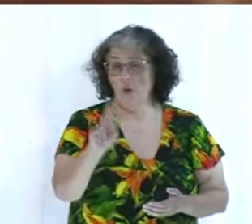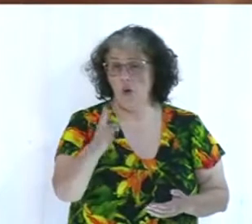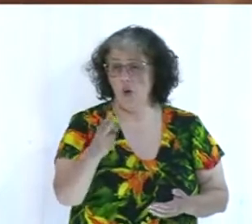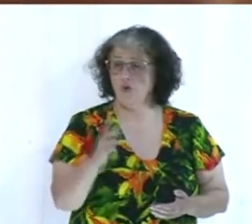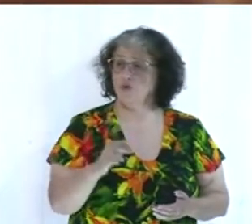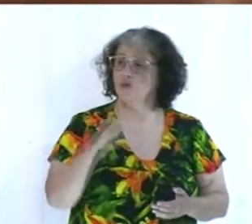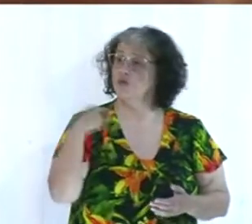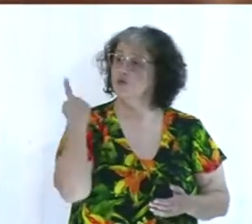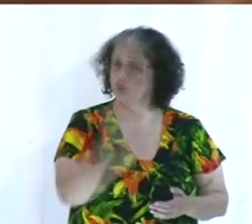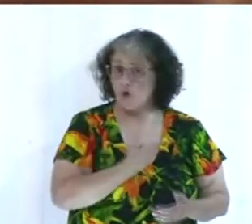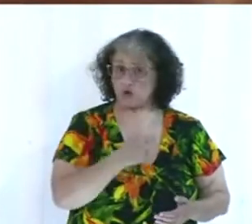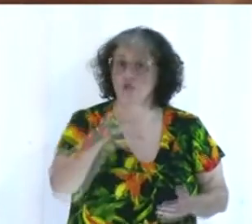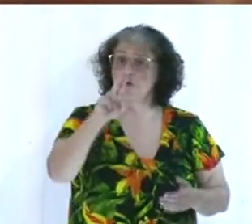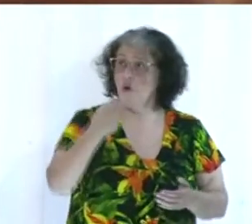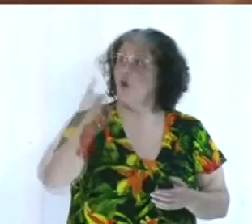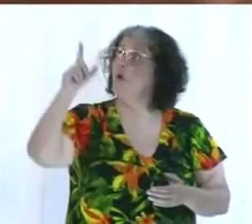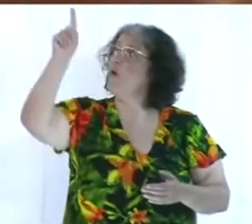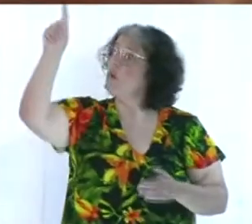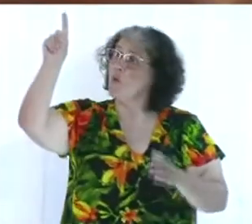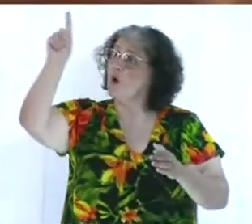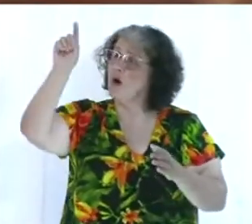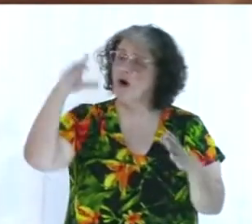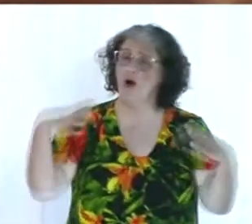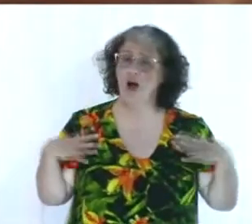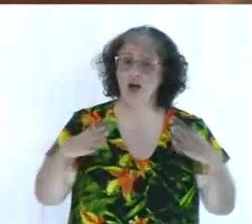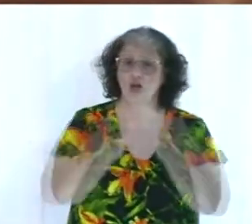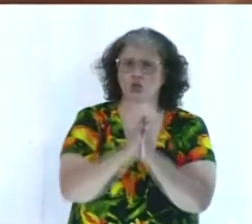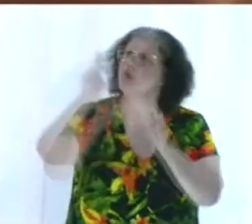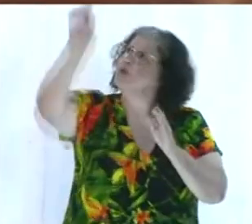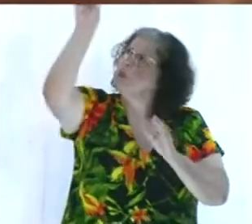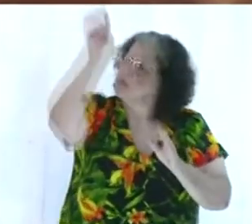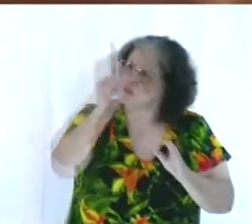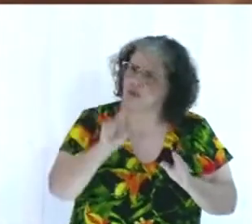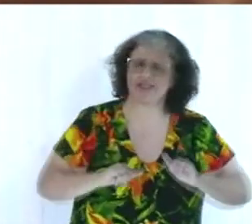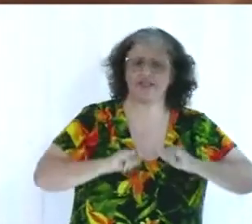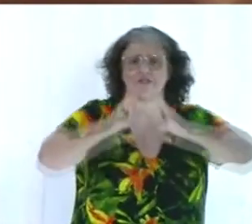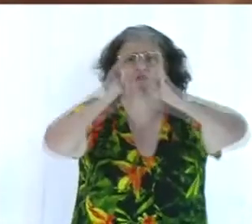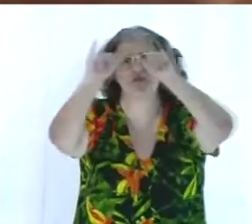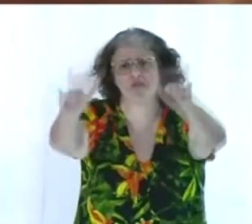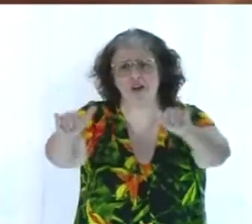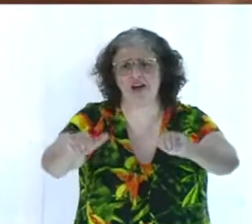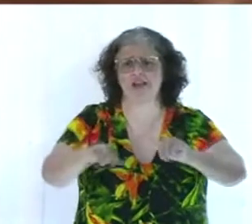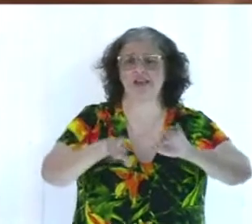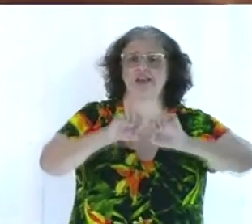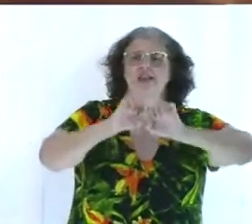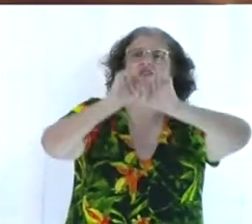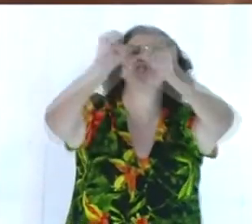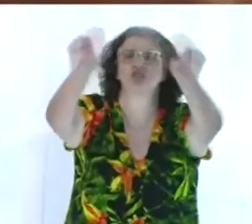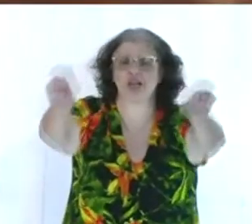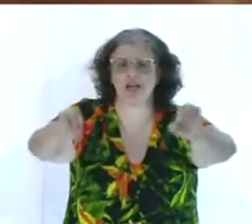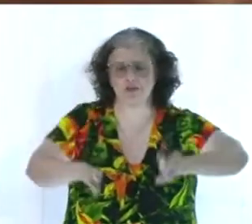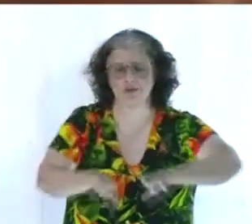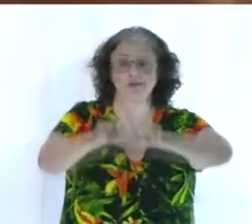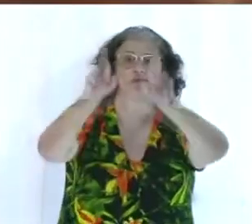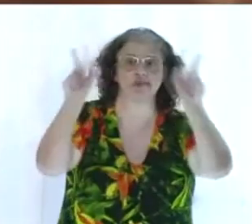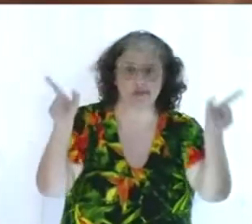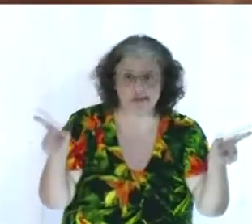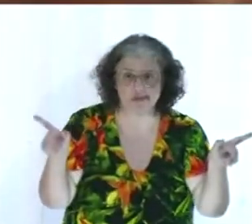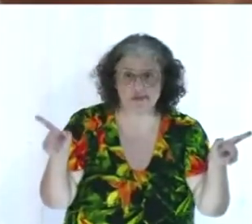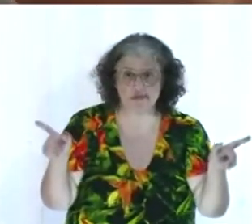vindo do céu, vos pregue evangelho que vá além do que vos temos pregado, seja